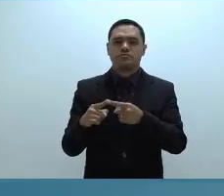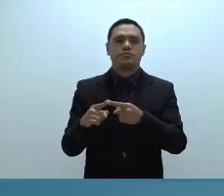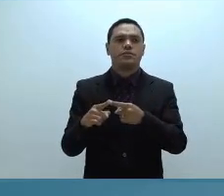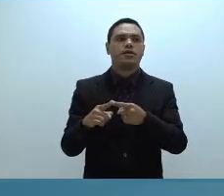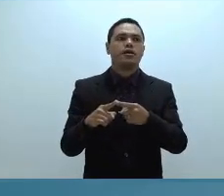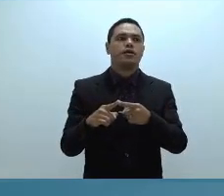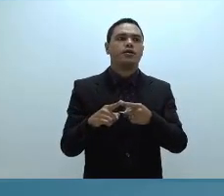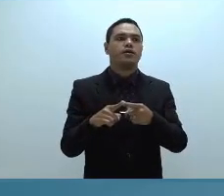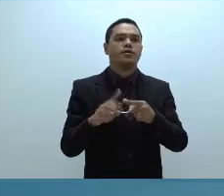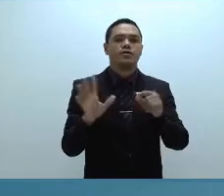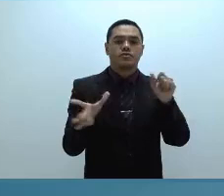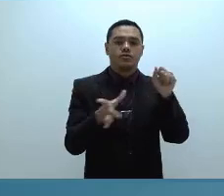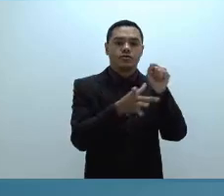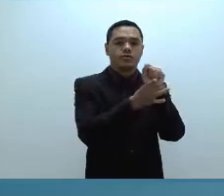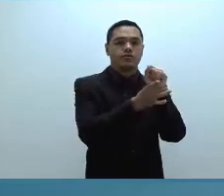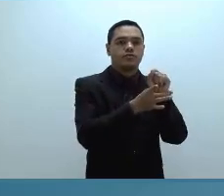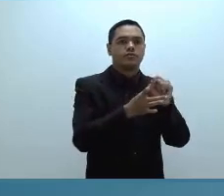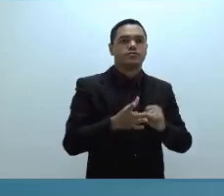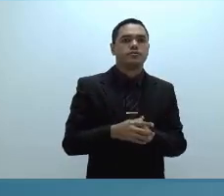aí nós temos